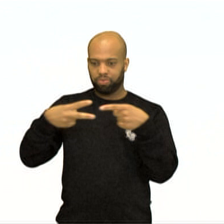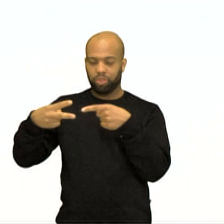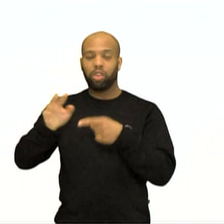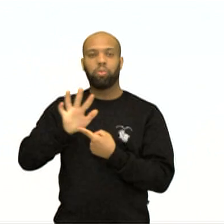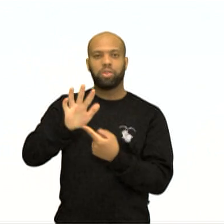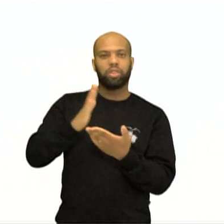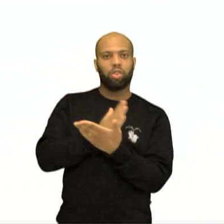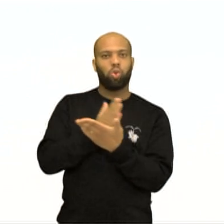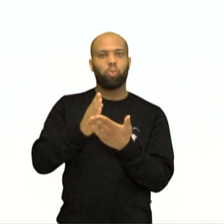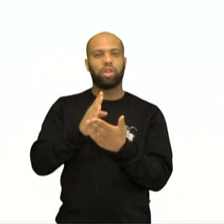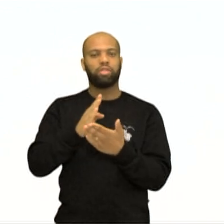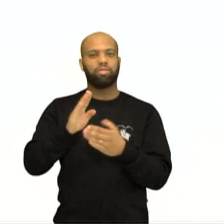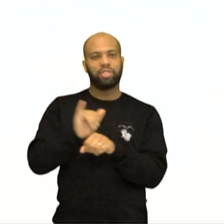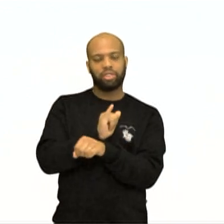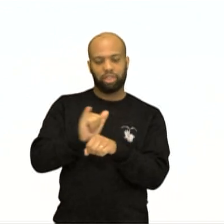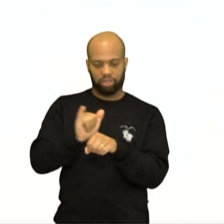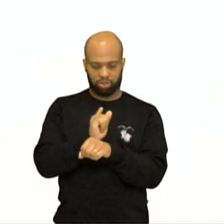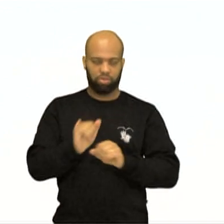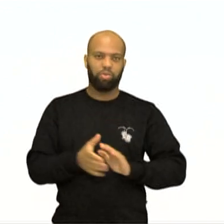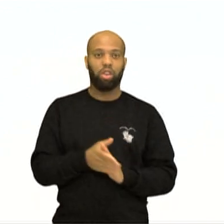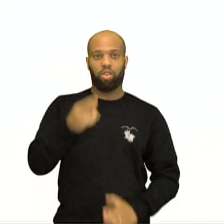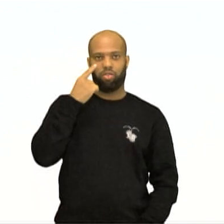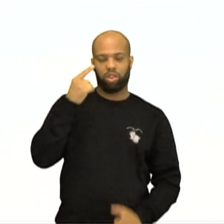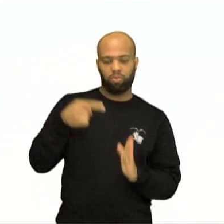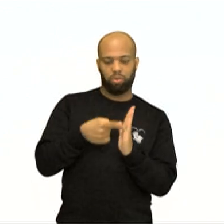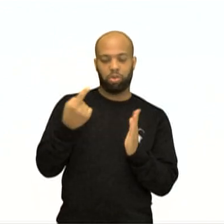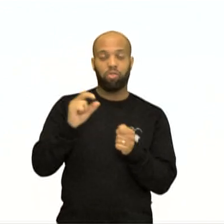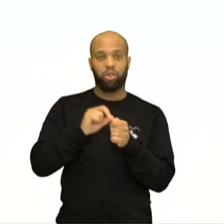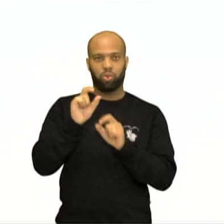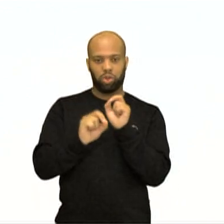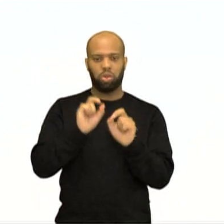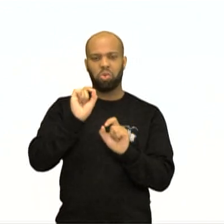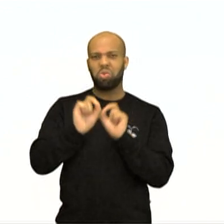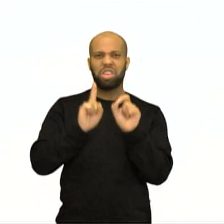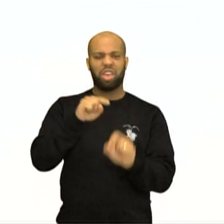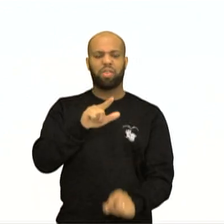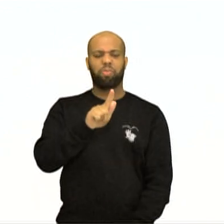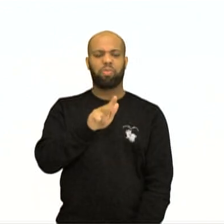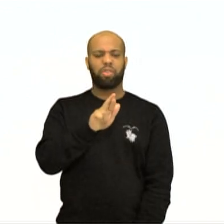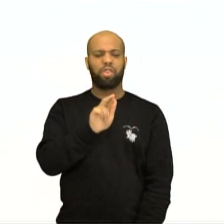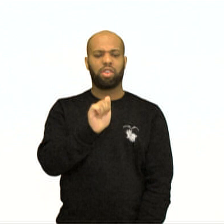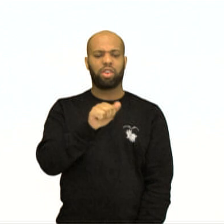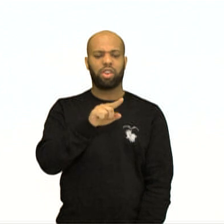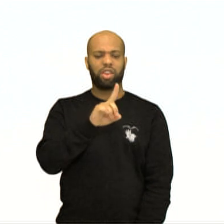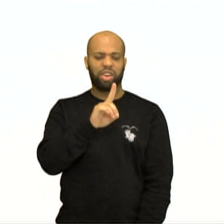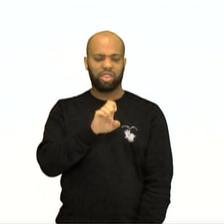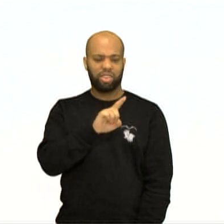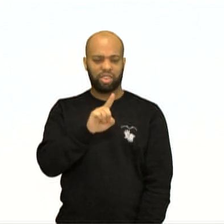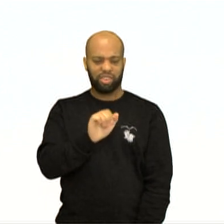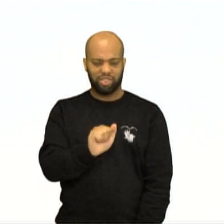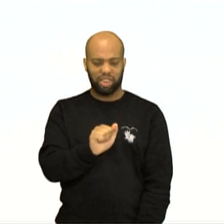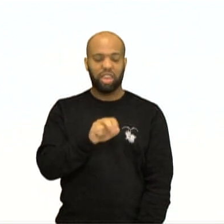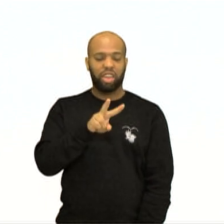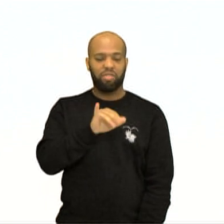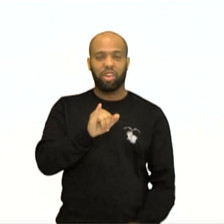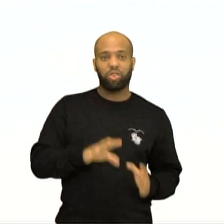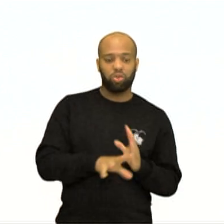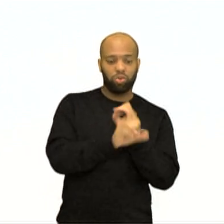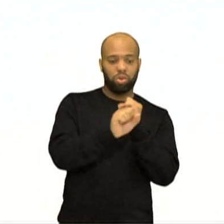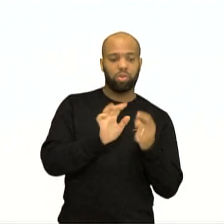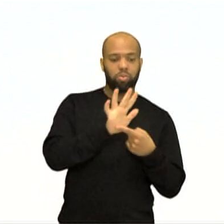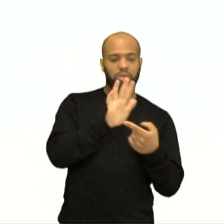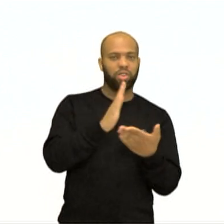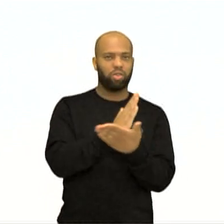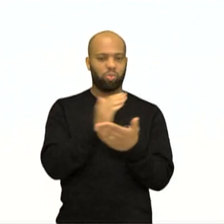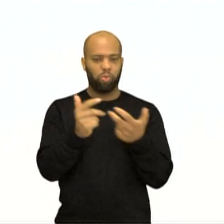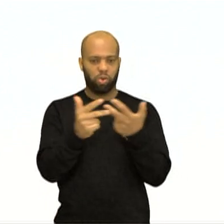isso, beleza? Então vamos lá, né? Primeira coisa, o que é uma grandeza física, né? Uma grandeza física é tudo aquilo que irá mensurar alguma